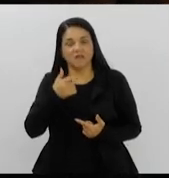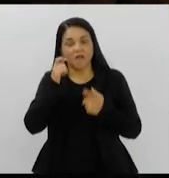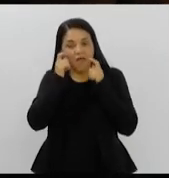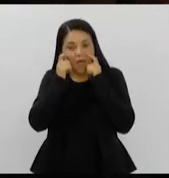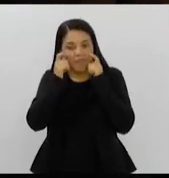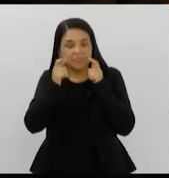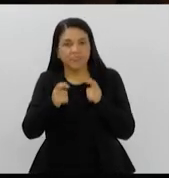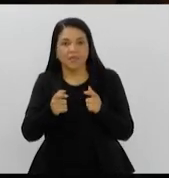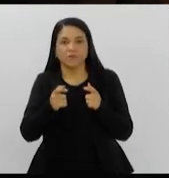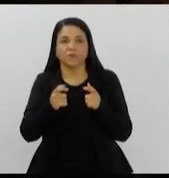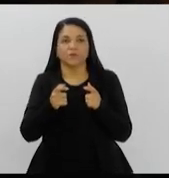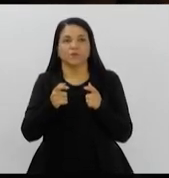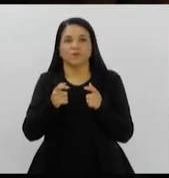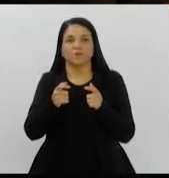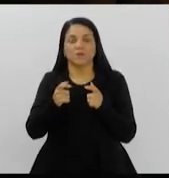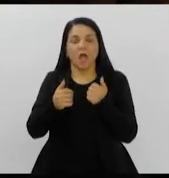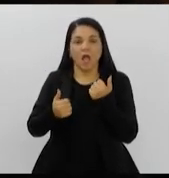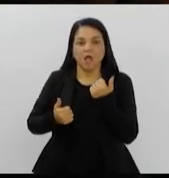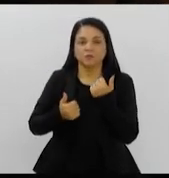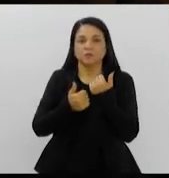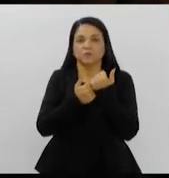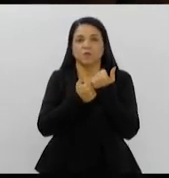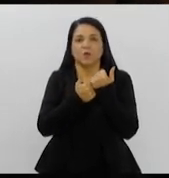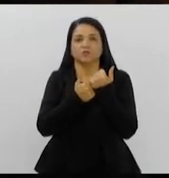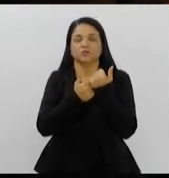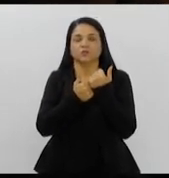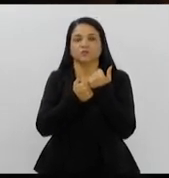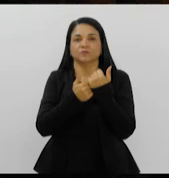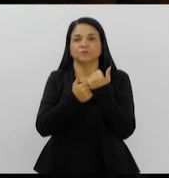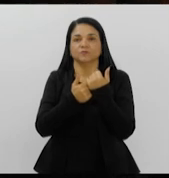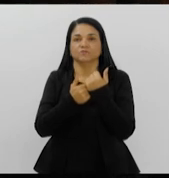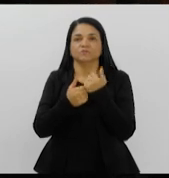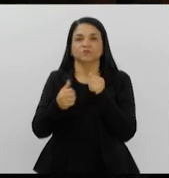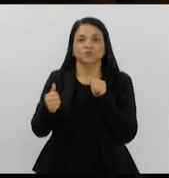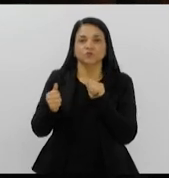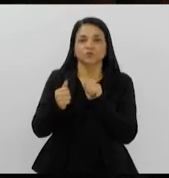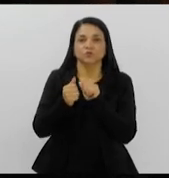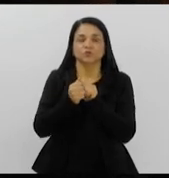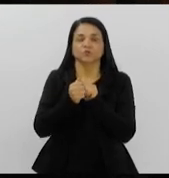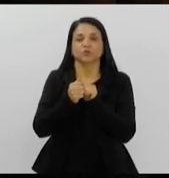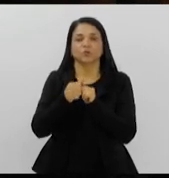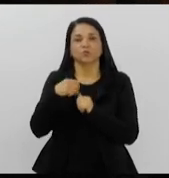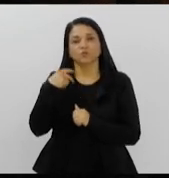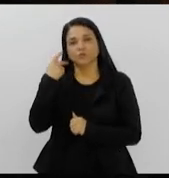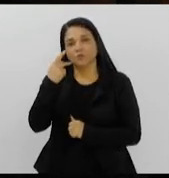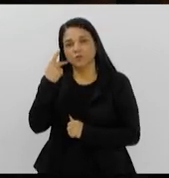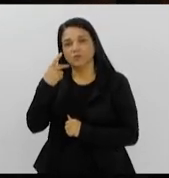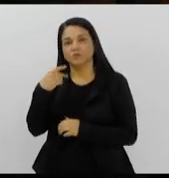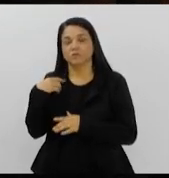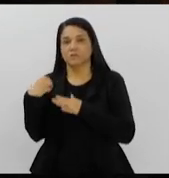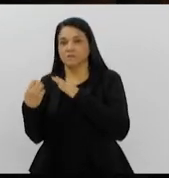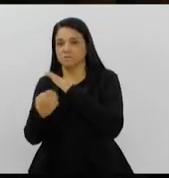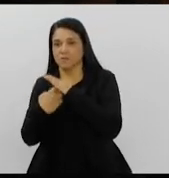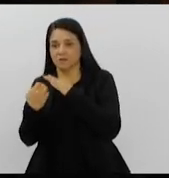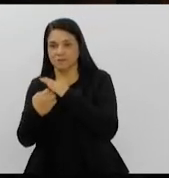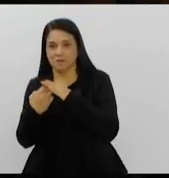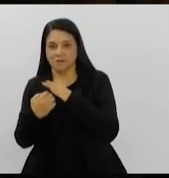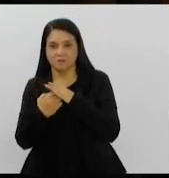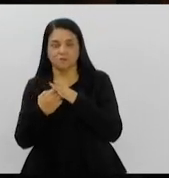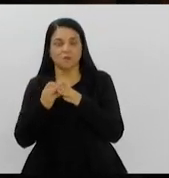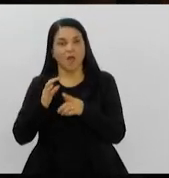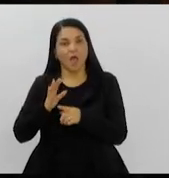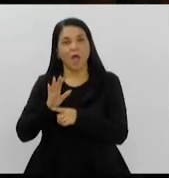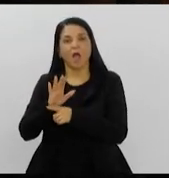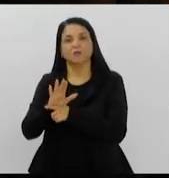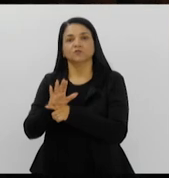para poder dar o suporte, junto aqui com o parlamento, empresários que ajudam a levantar viaturas